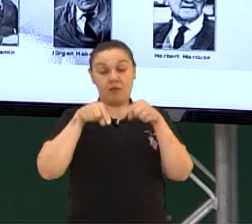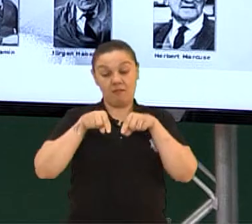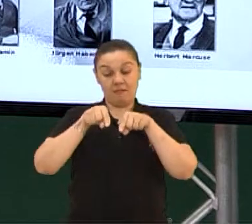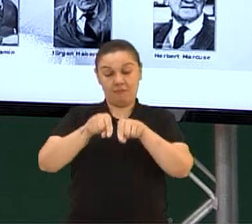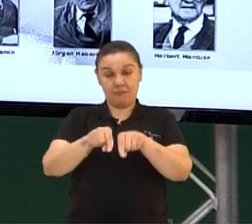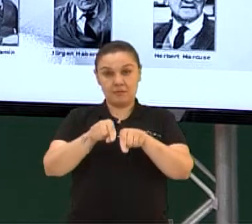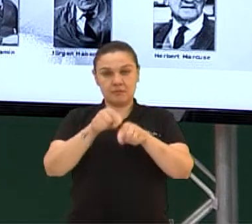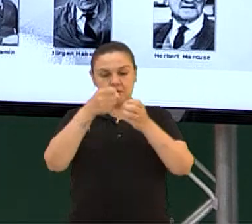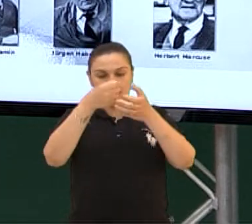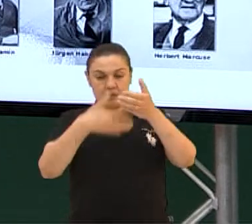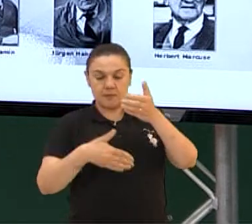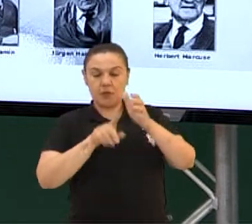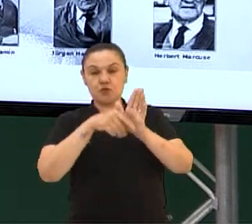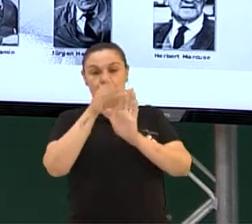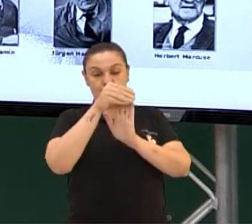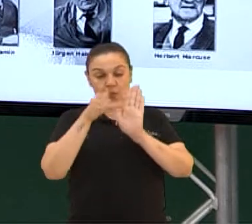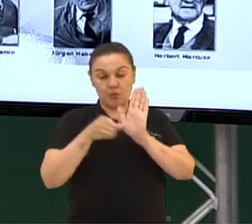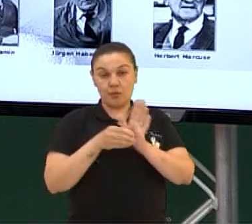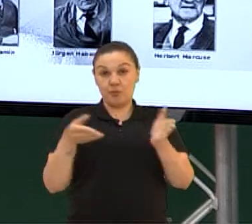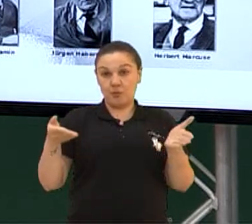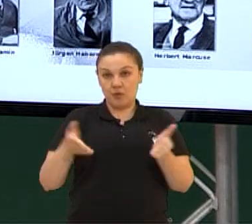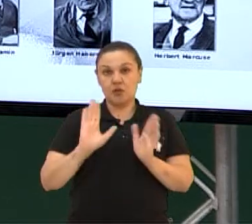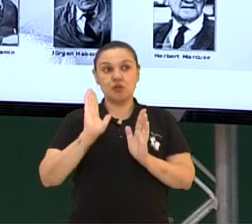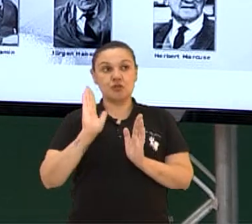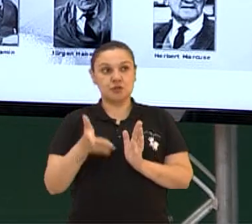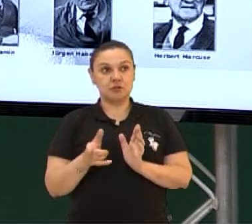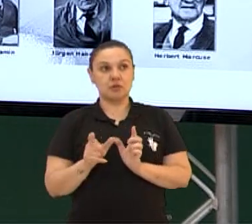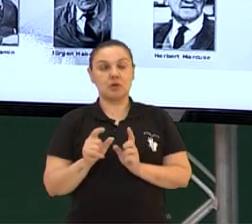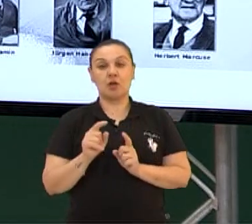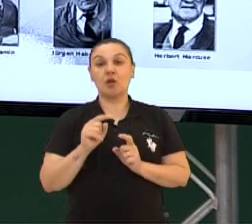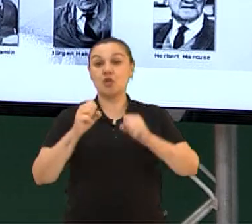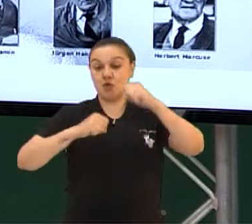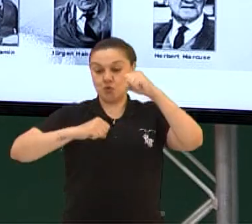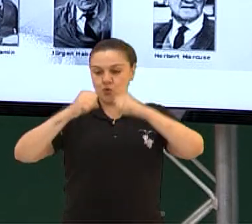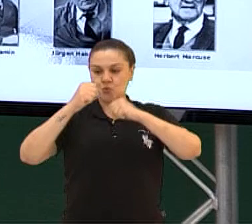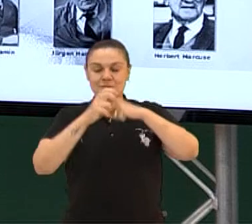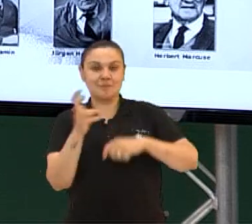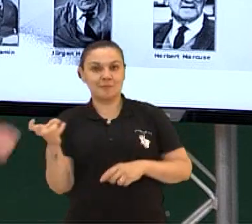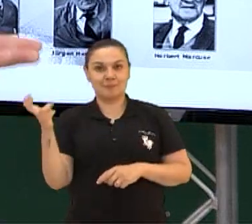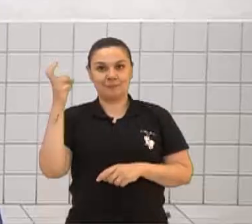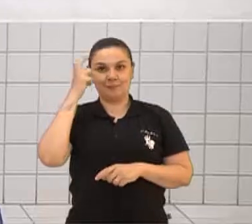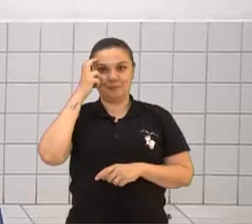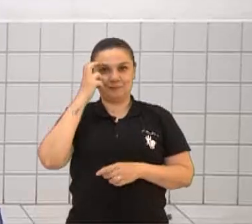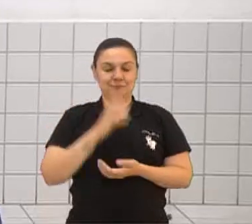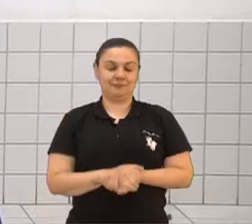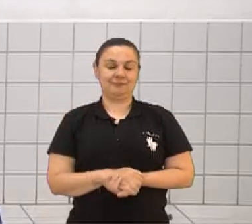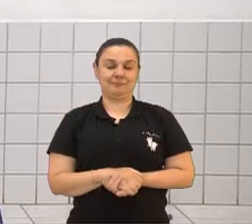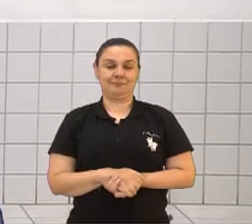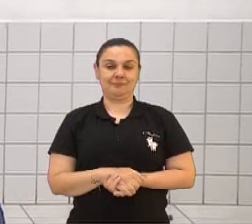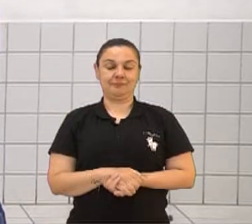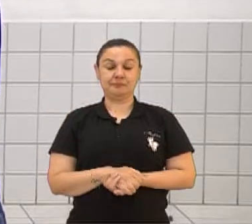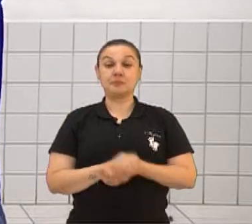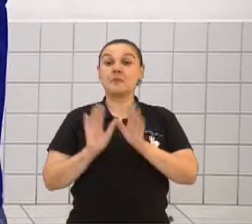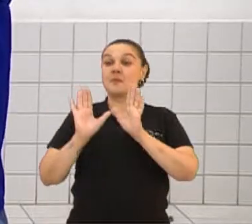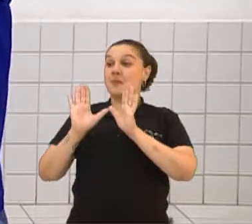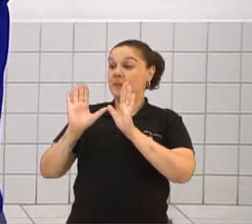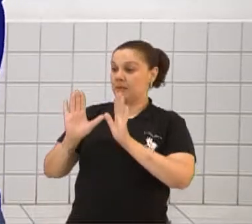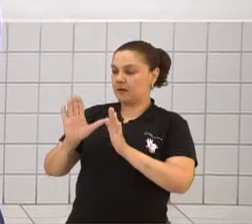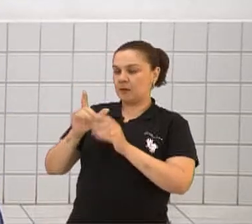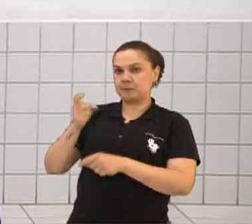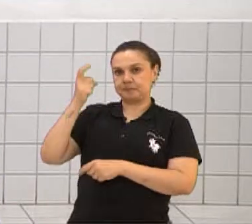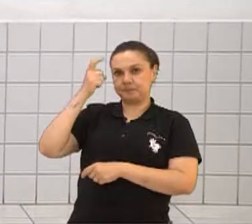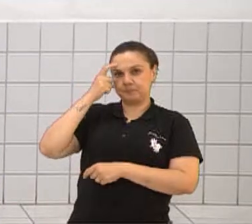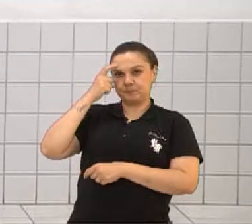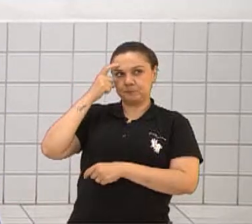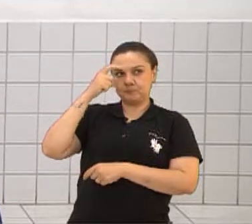aparecer o conceito que nós falamos aqui várias vezes de indústria cultural. Lembrando, né, professor, que esses